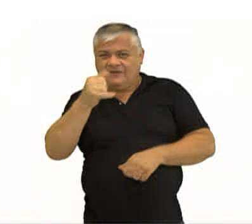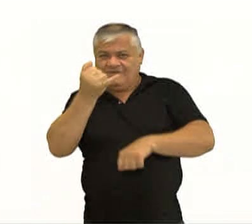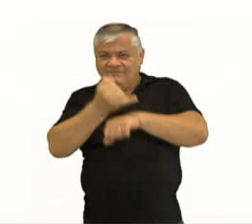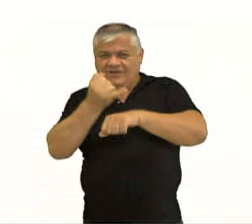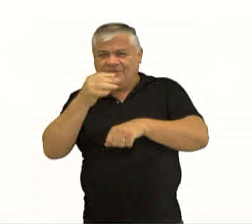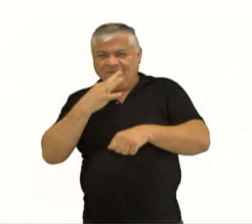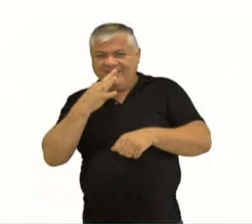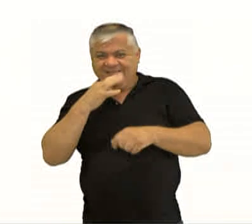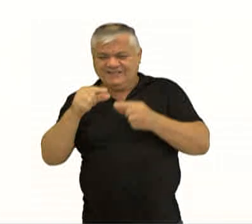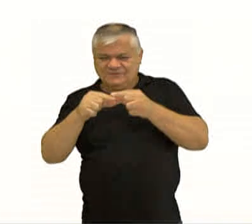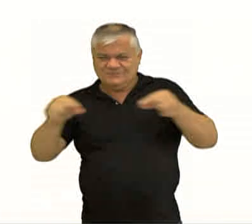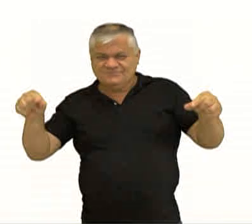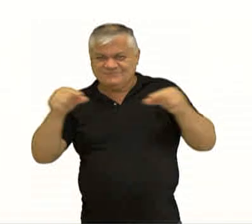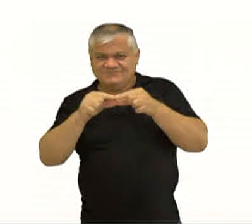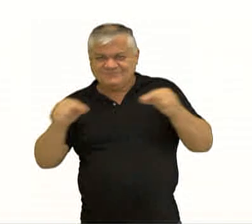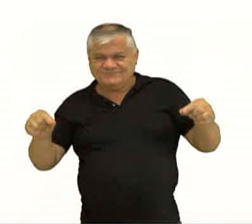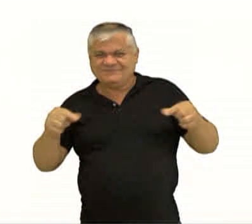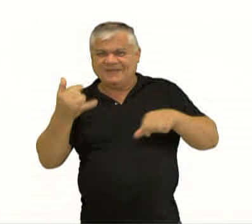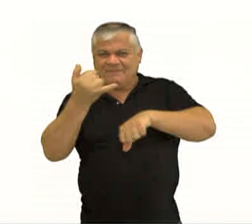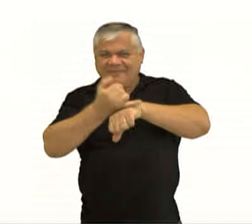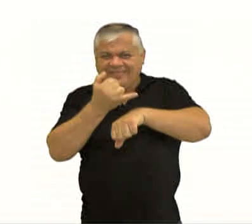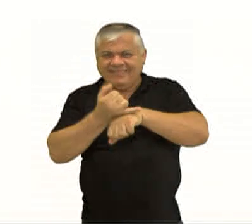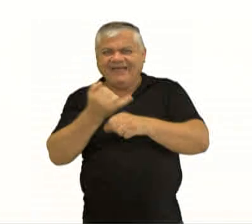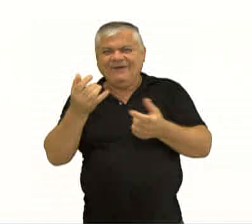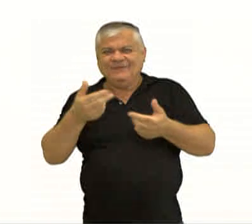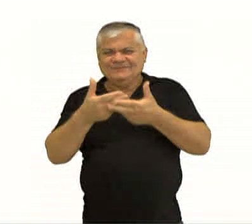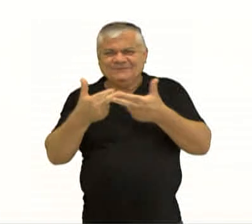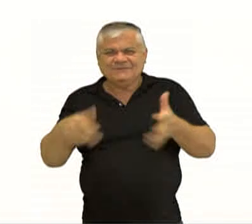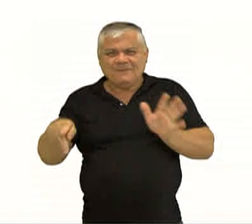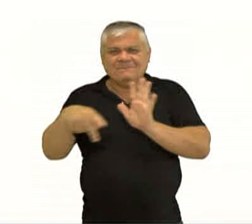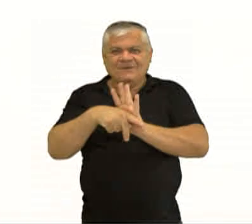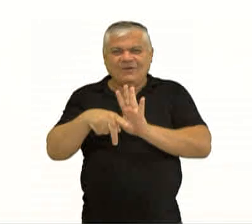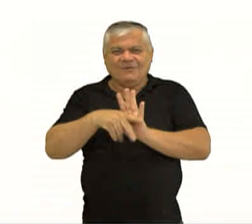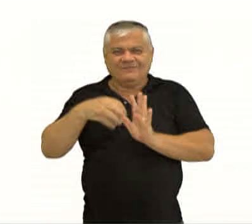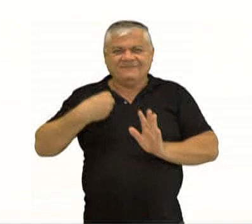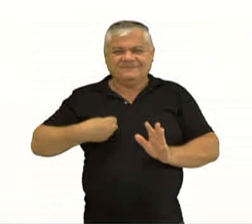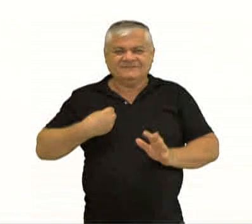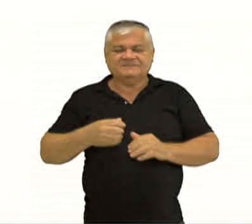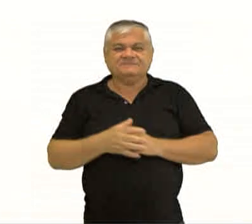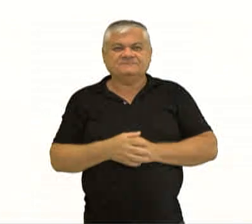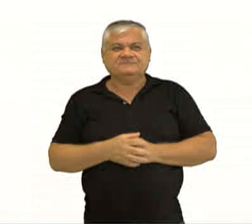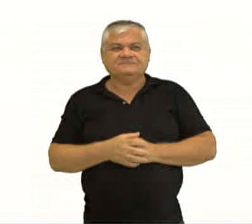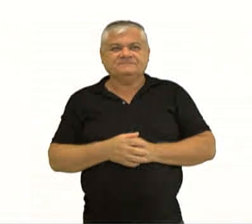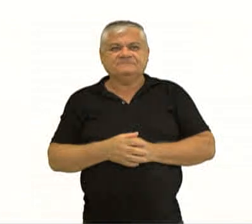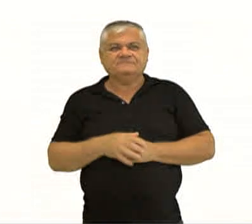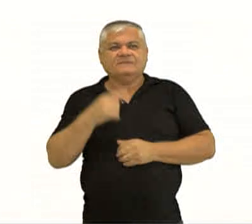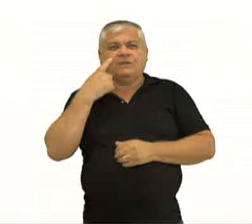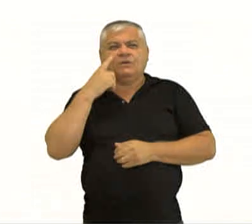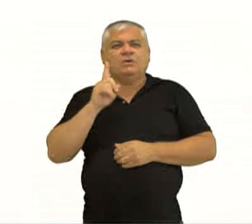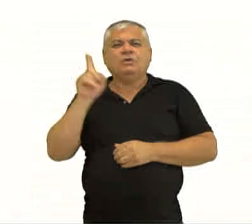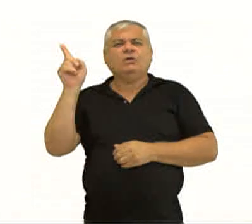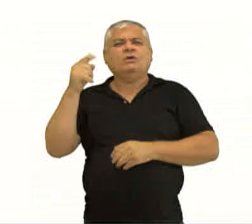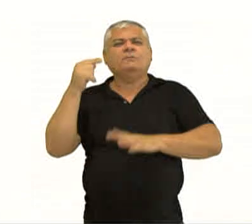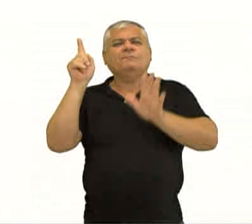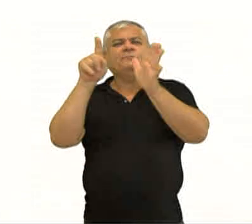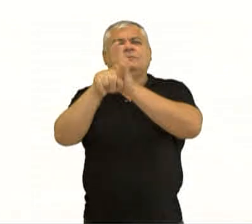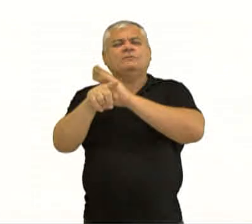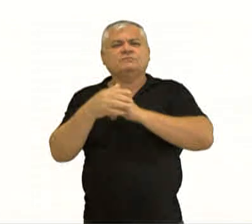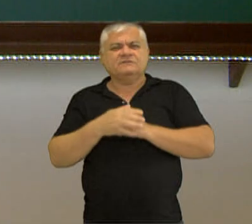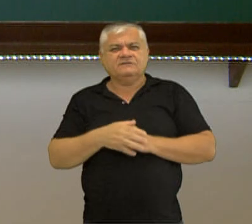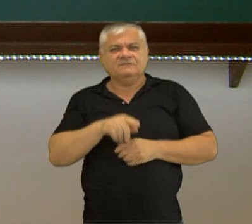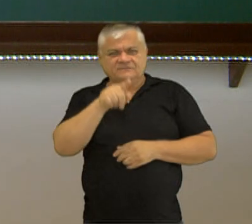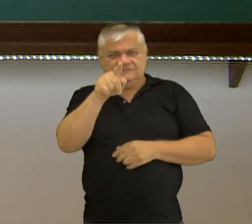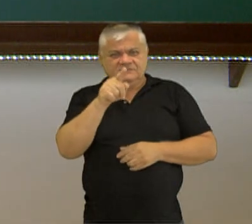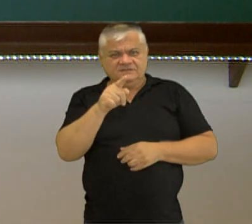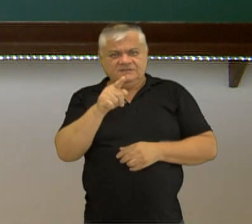de ferro, o metal ferro, que tanto faz parte do nosso cotidiano. Mas eu já lanço a primeira pergunta. Vocês